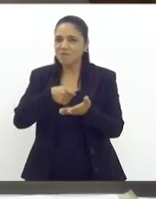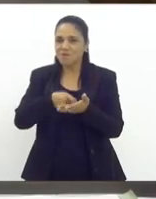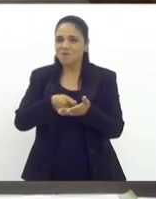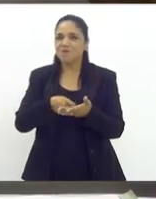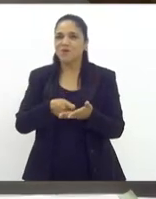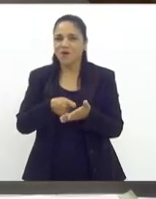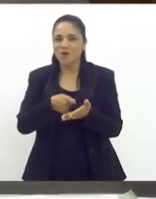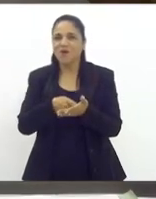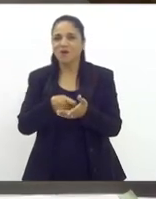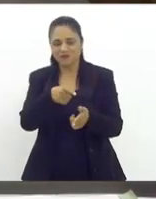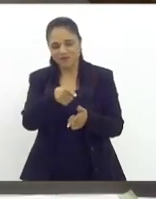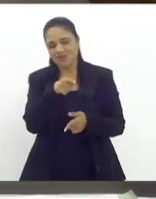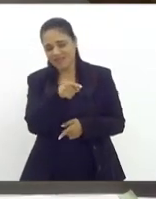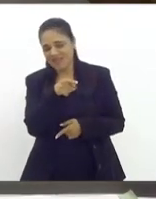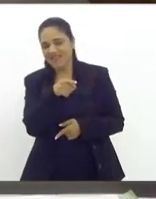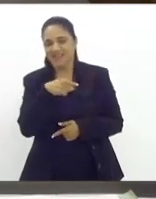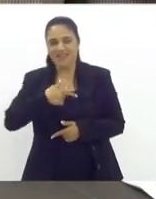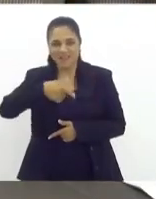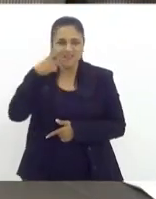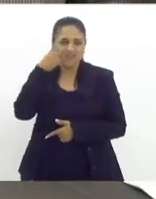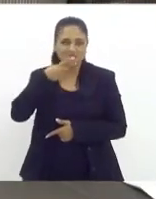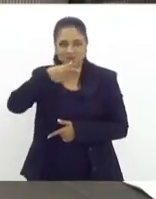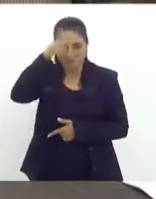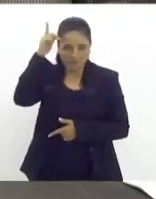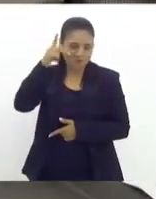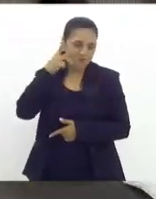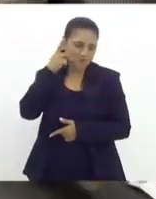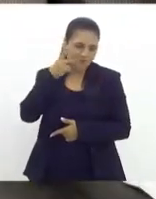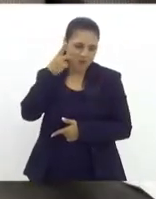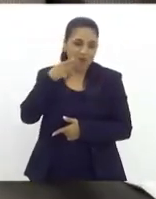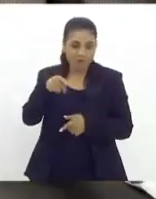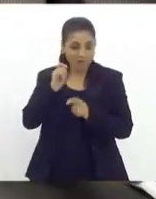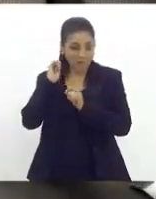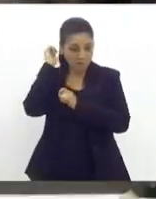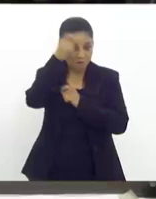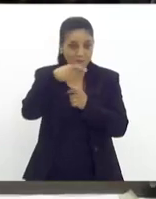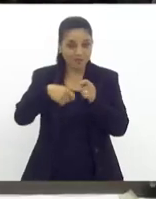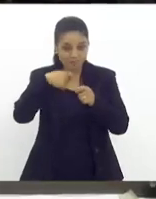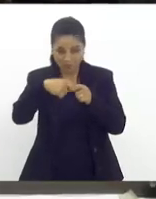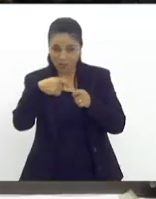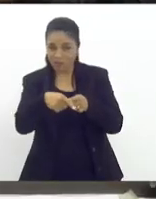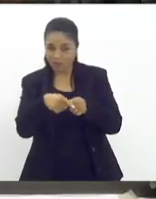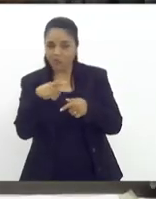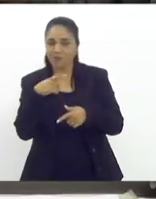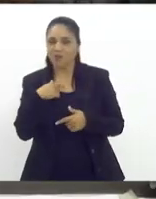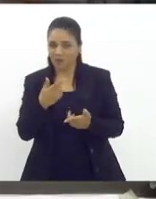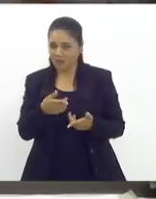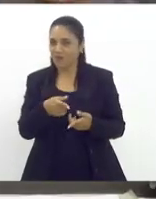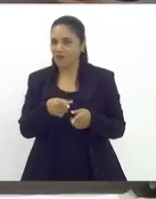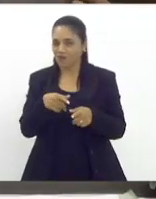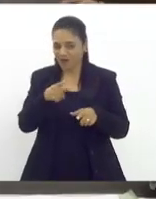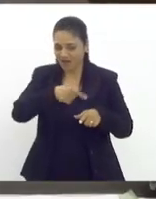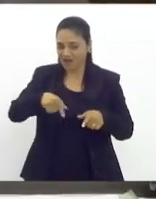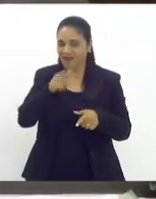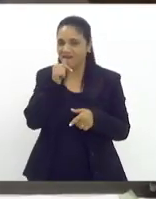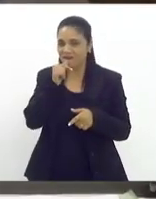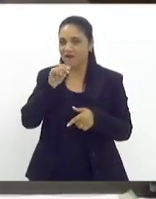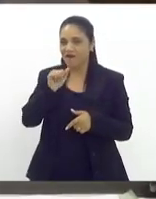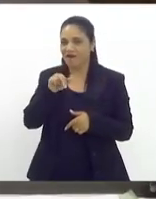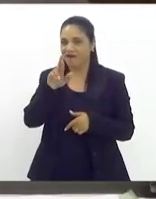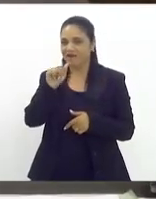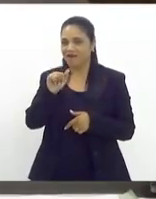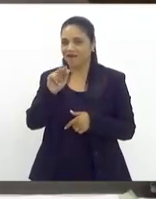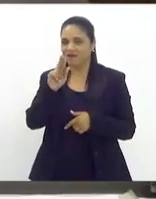dele. Mas ele segunda. Também, o Luiz Paulo também é pescador de águas turvas. Mas eu tenho também que dizer, deputado, que o